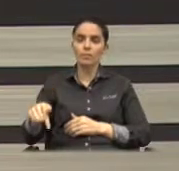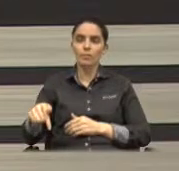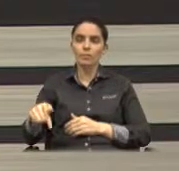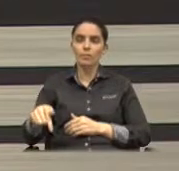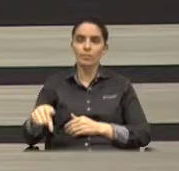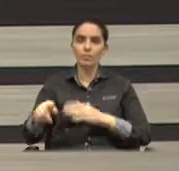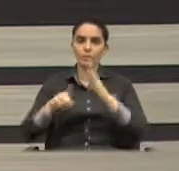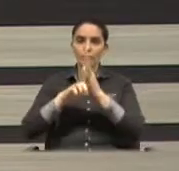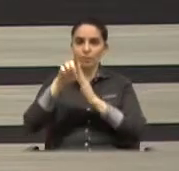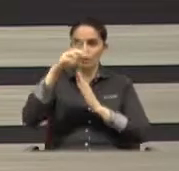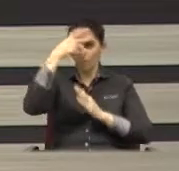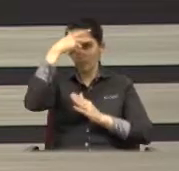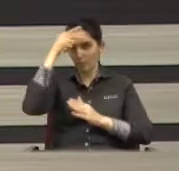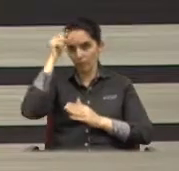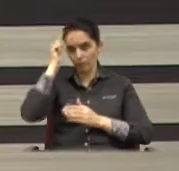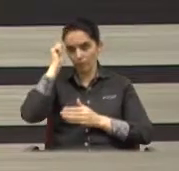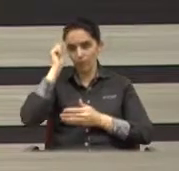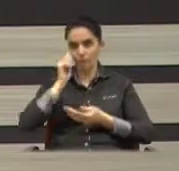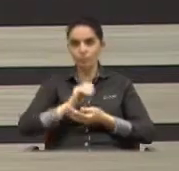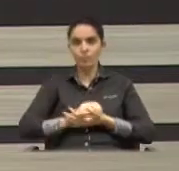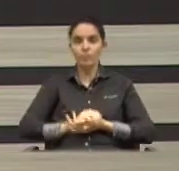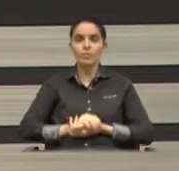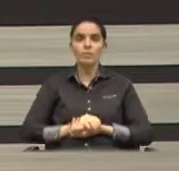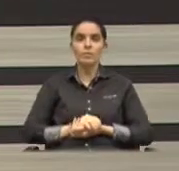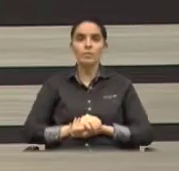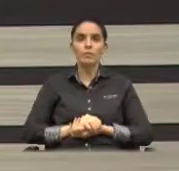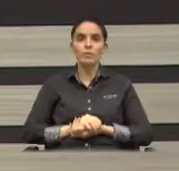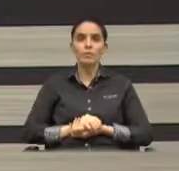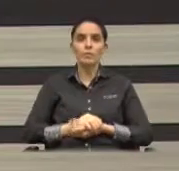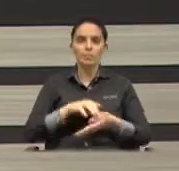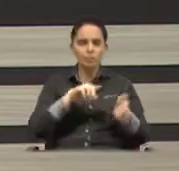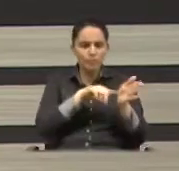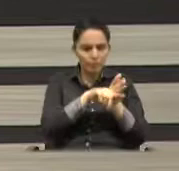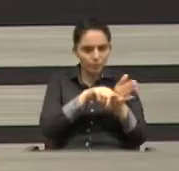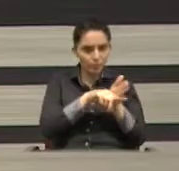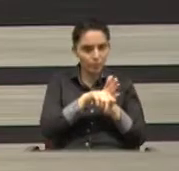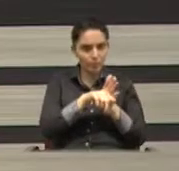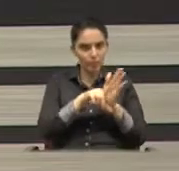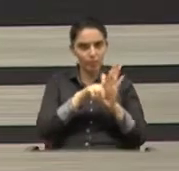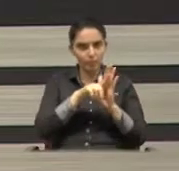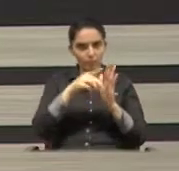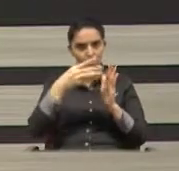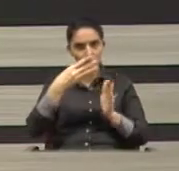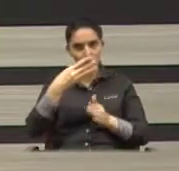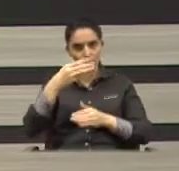748/2017, que requer informações ao Poder Executivo sobre a fiscalização da Lei